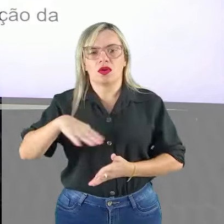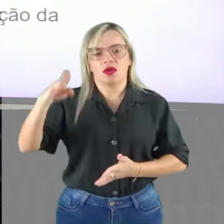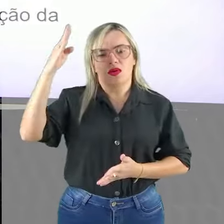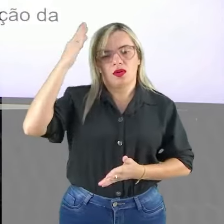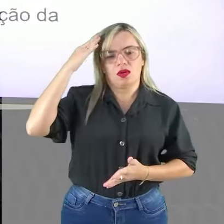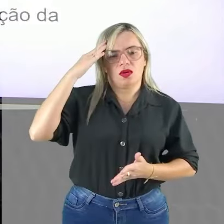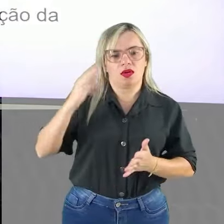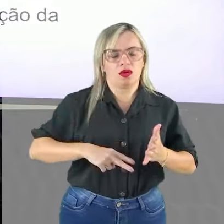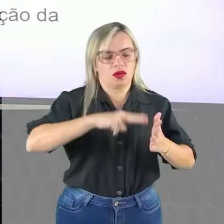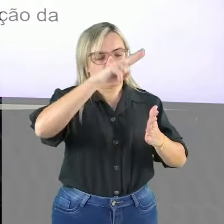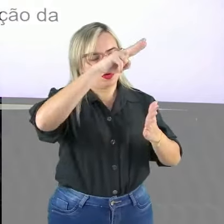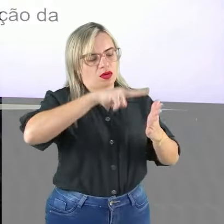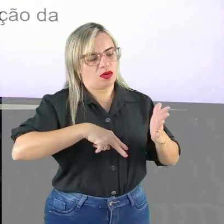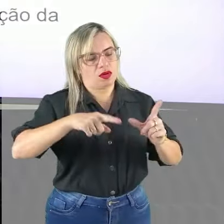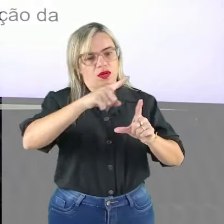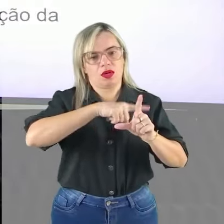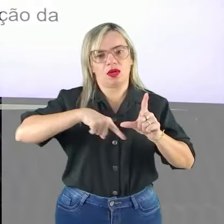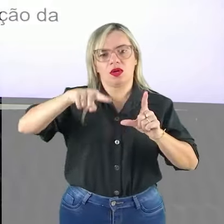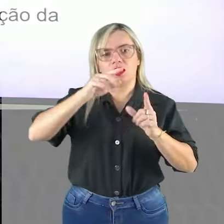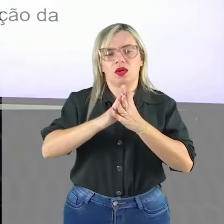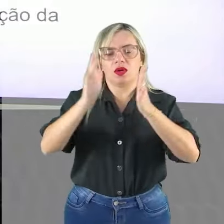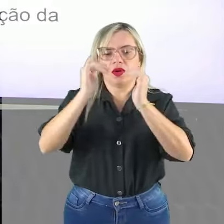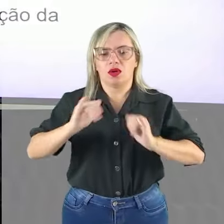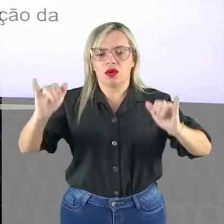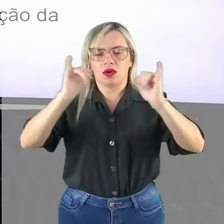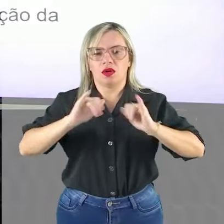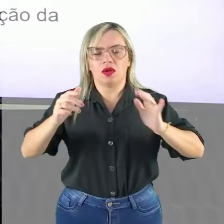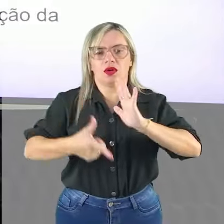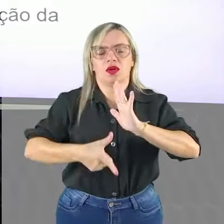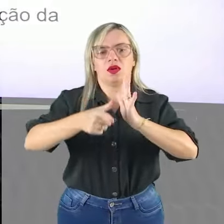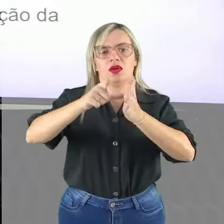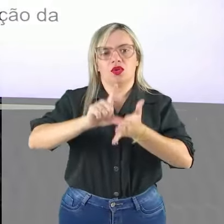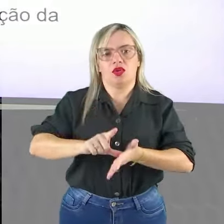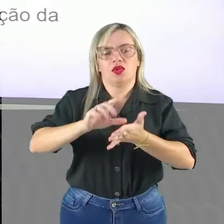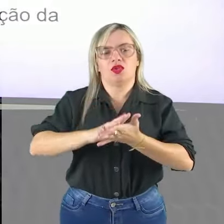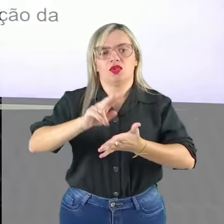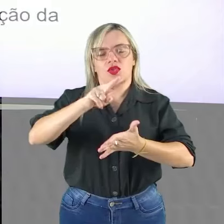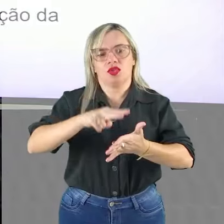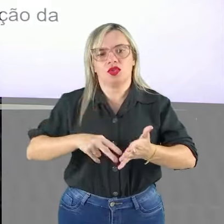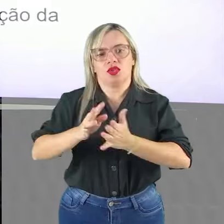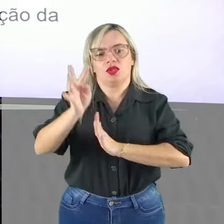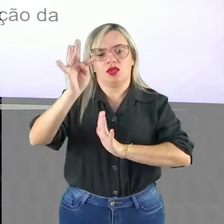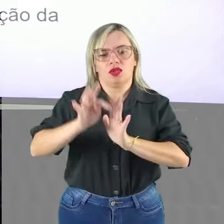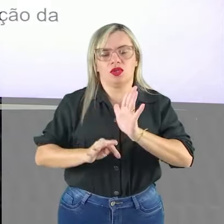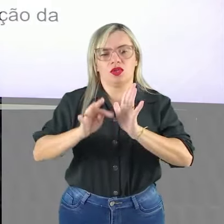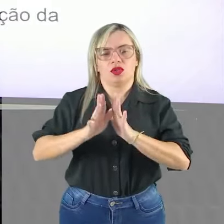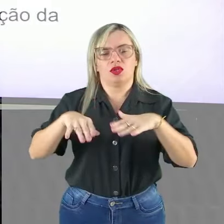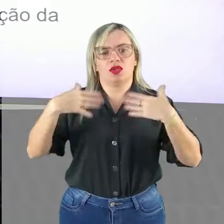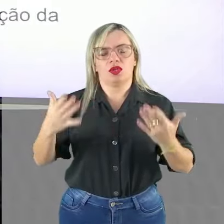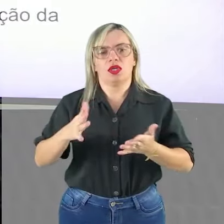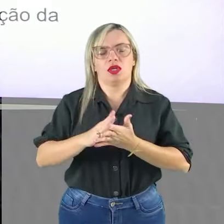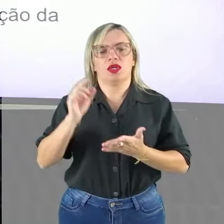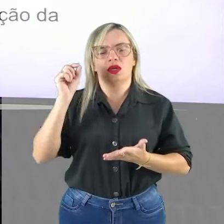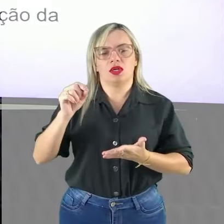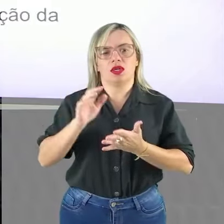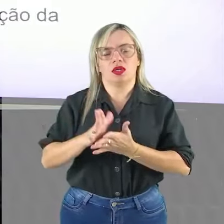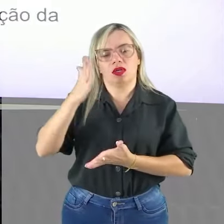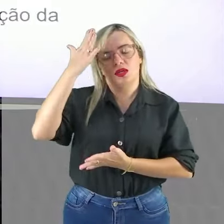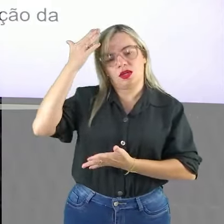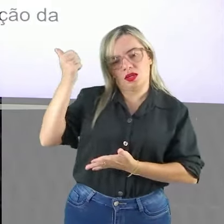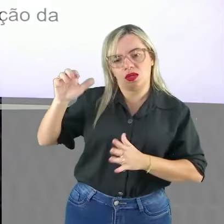leitura das questões elas te dão muita informação antes de você ler o texto aqui a gente vai saber a gente já sabe na